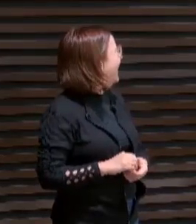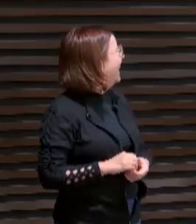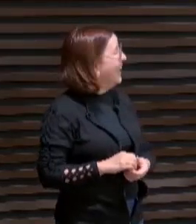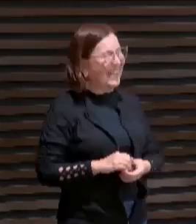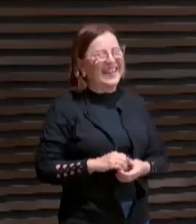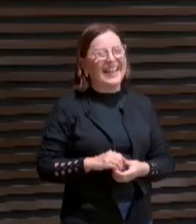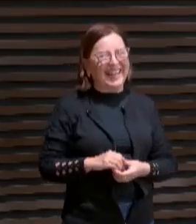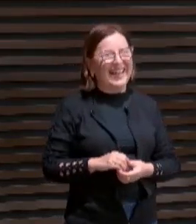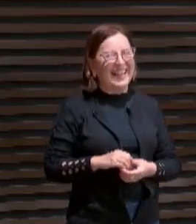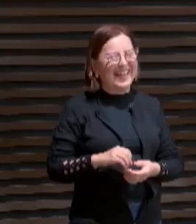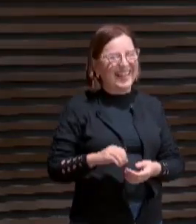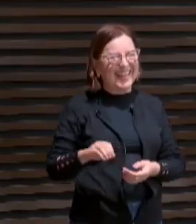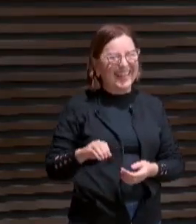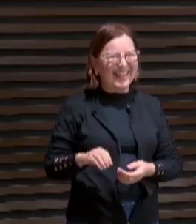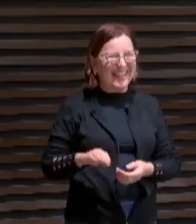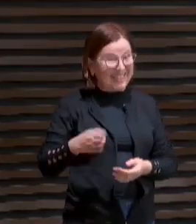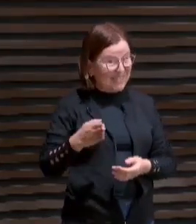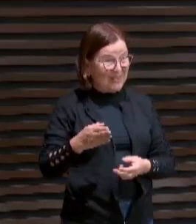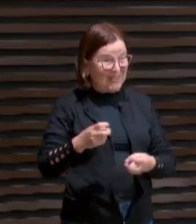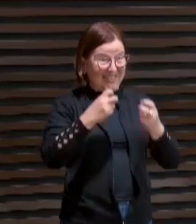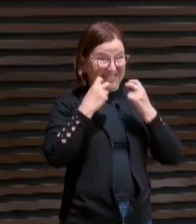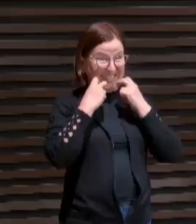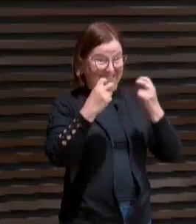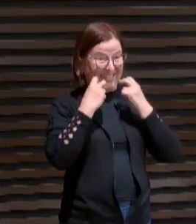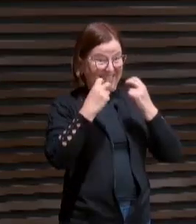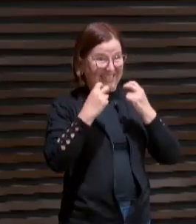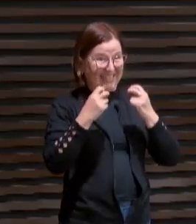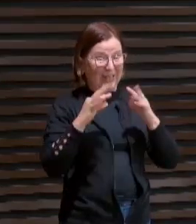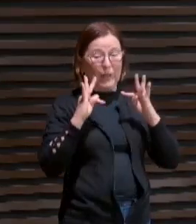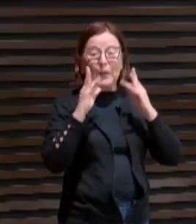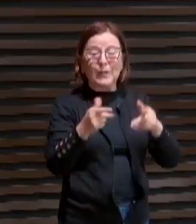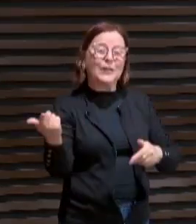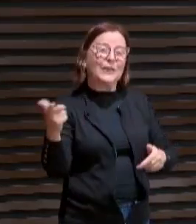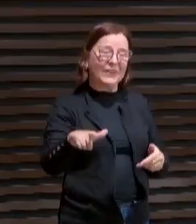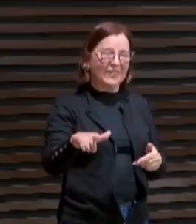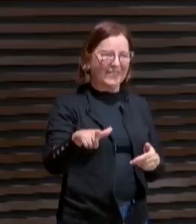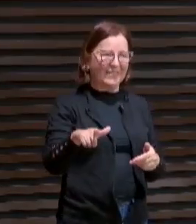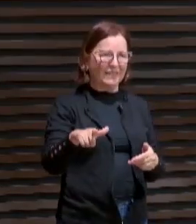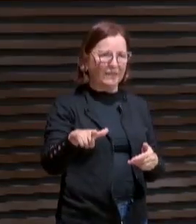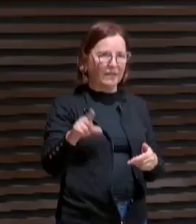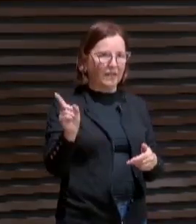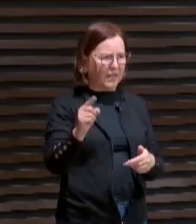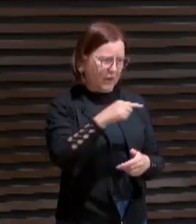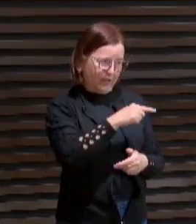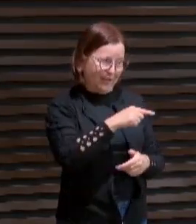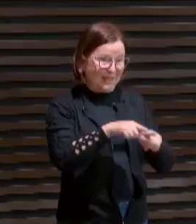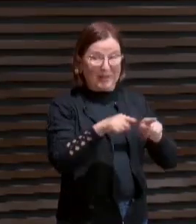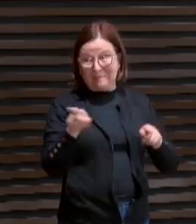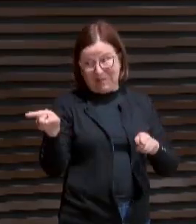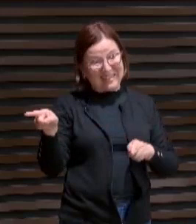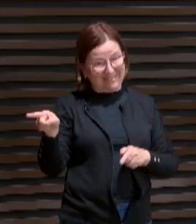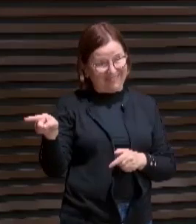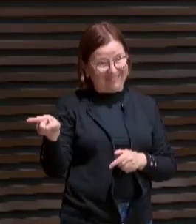Gritaram? Então pode ir, sim, pode ir lá. Então, gritaram todos novamente: não este, mas